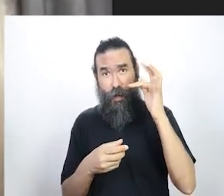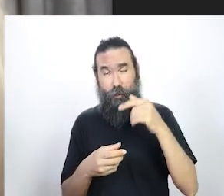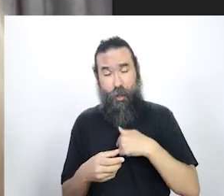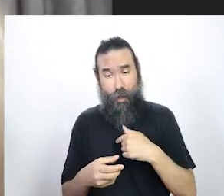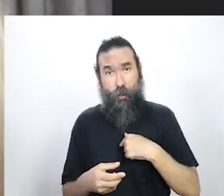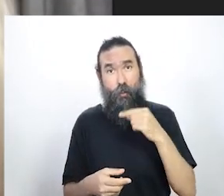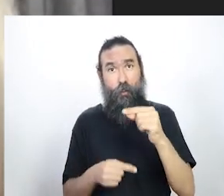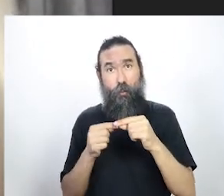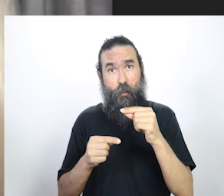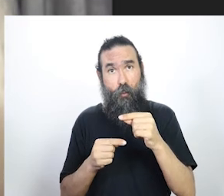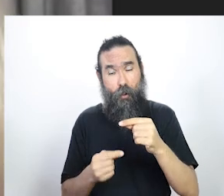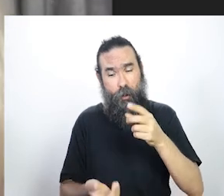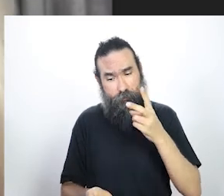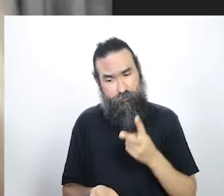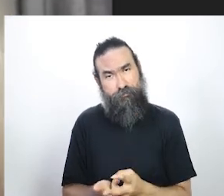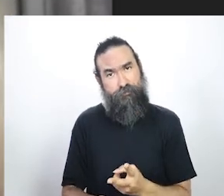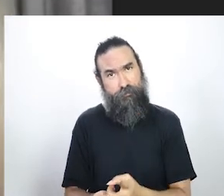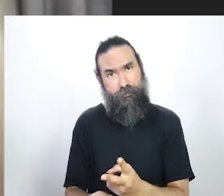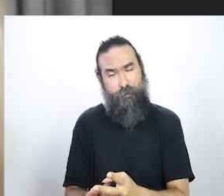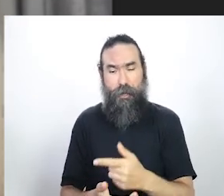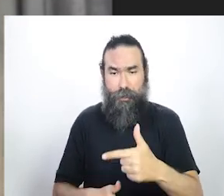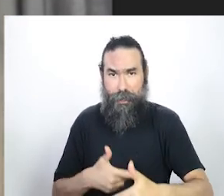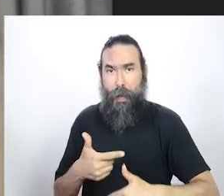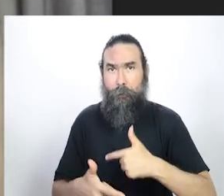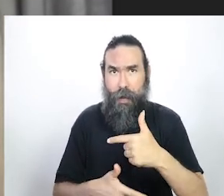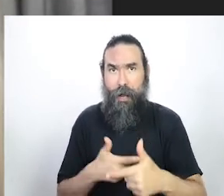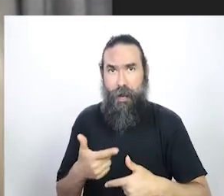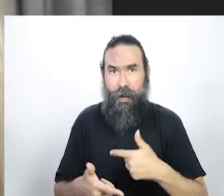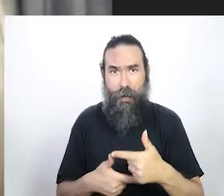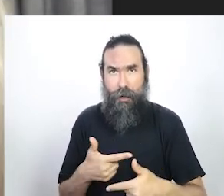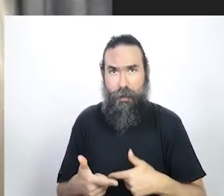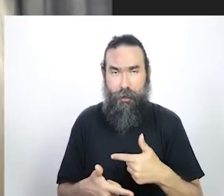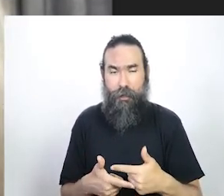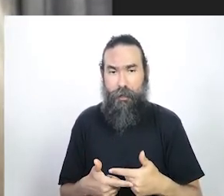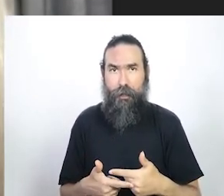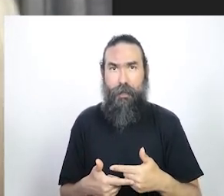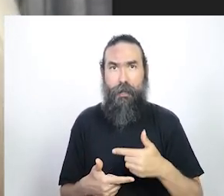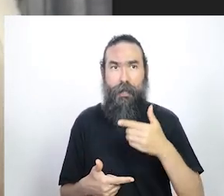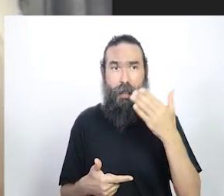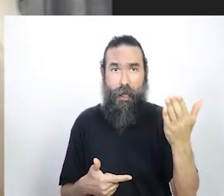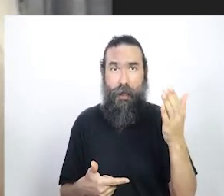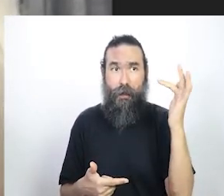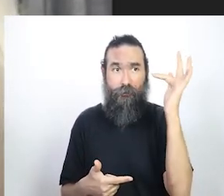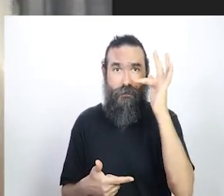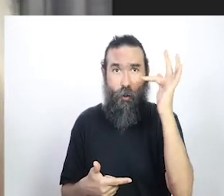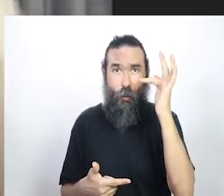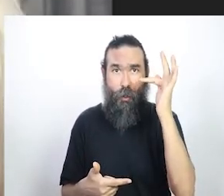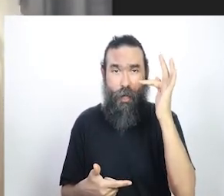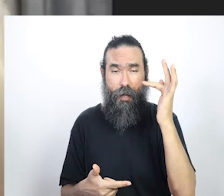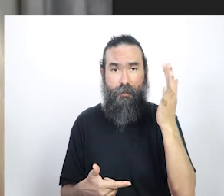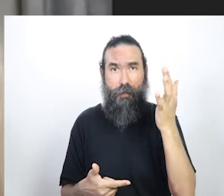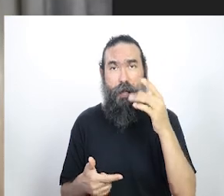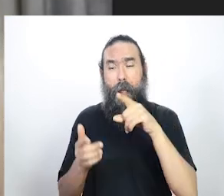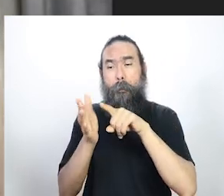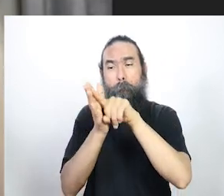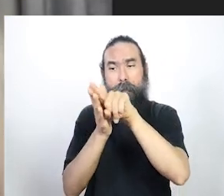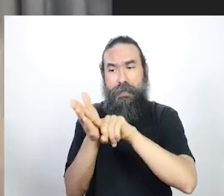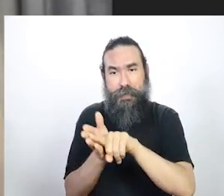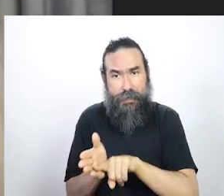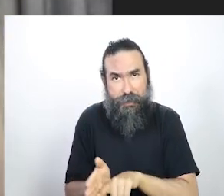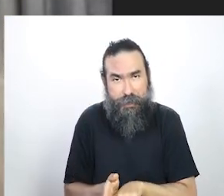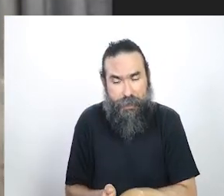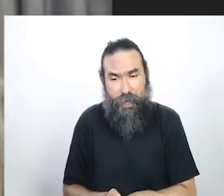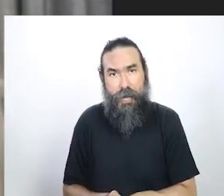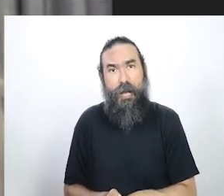né, sou uma extensionista também por natureza, né? Trabalho o tripé da Universidade de Ensino, Extensão